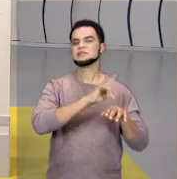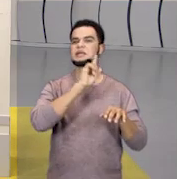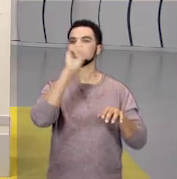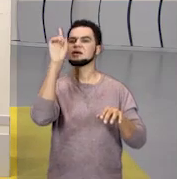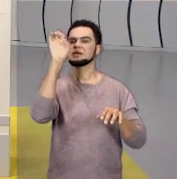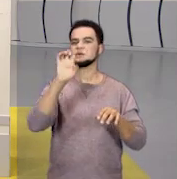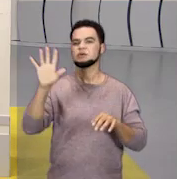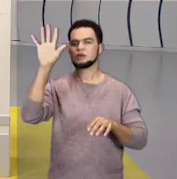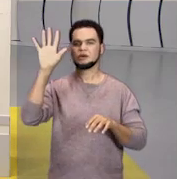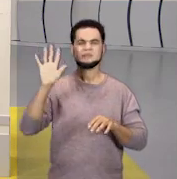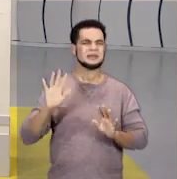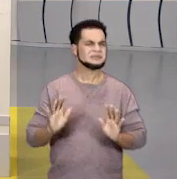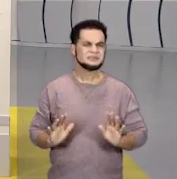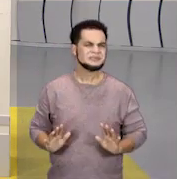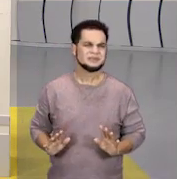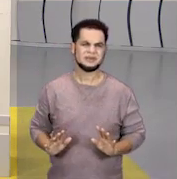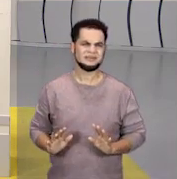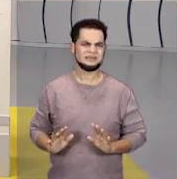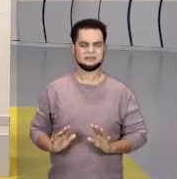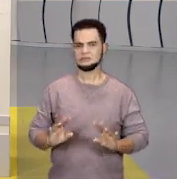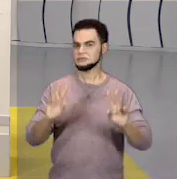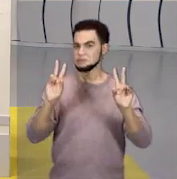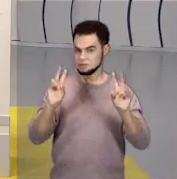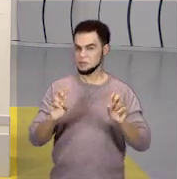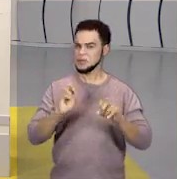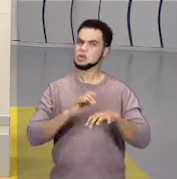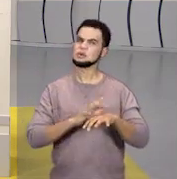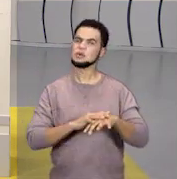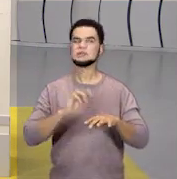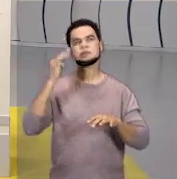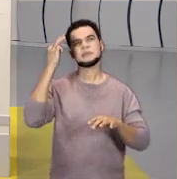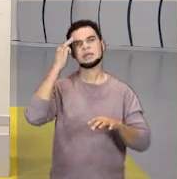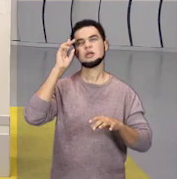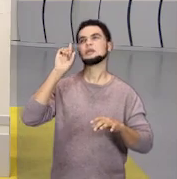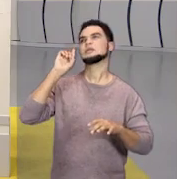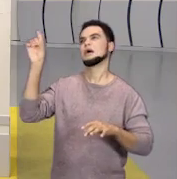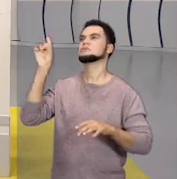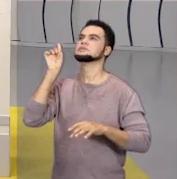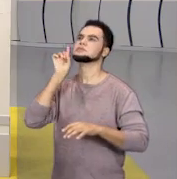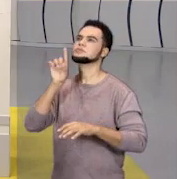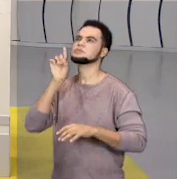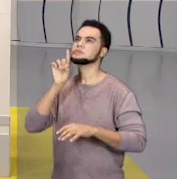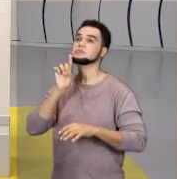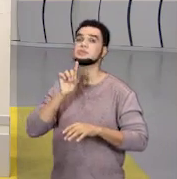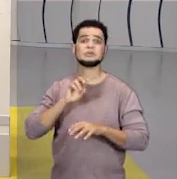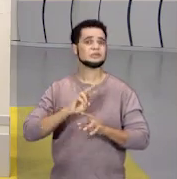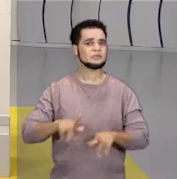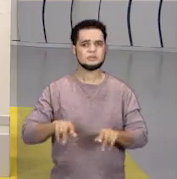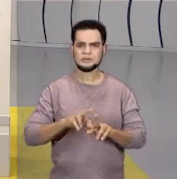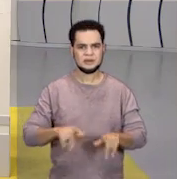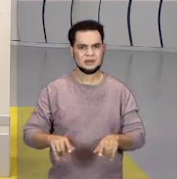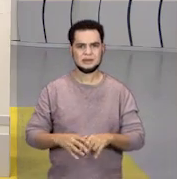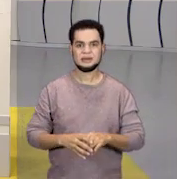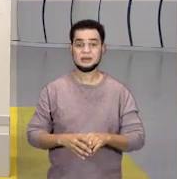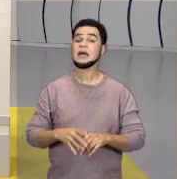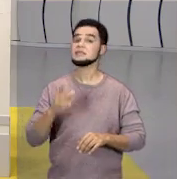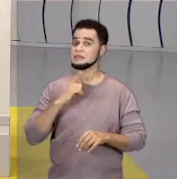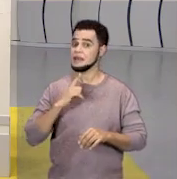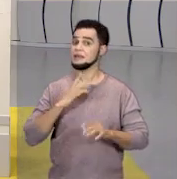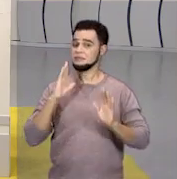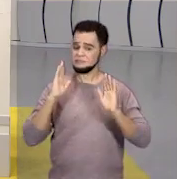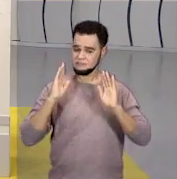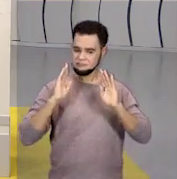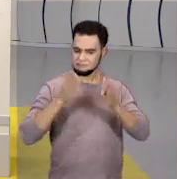que você fale comigo sobre o estigma associado às doenças mentais lá nos Estados Unidos. Eu tenho uma